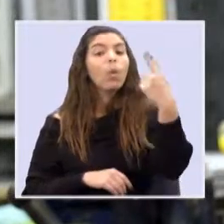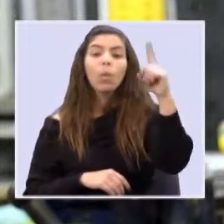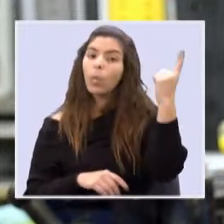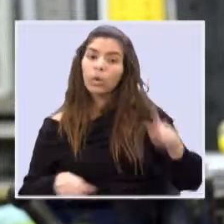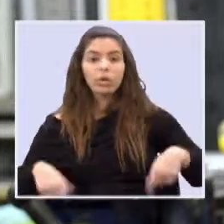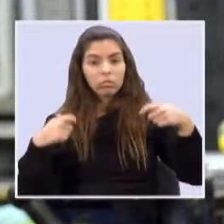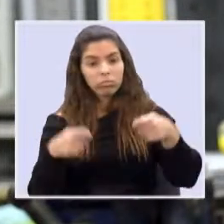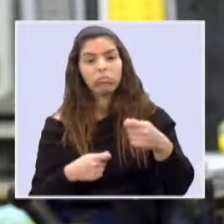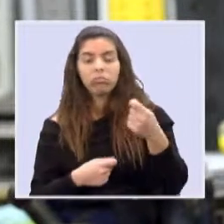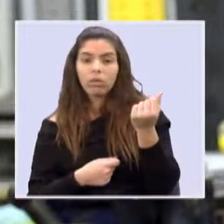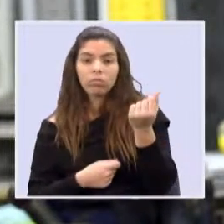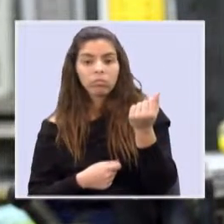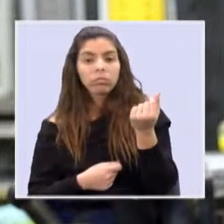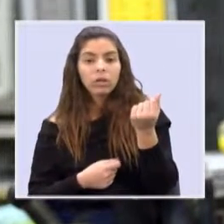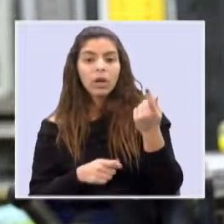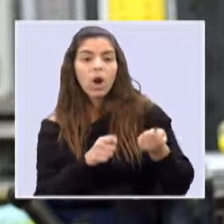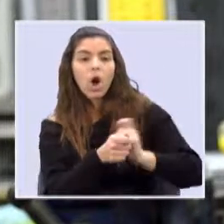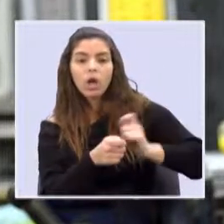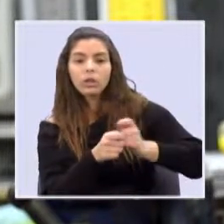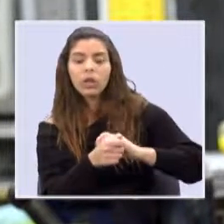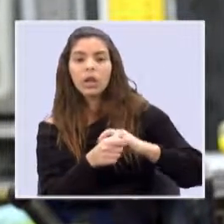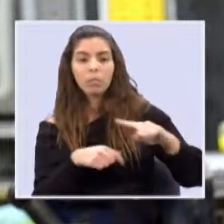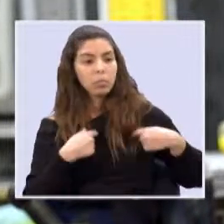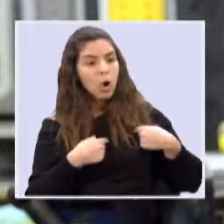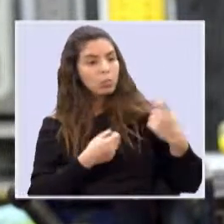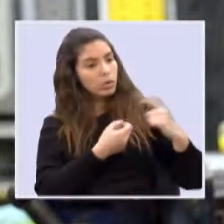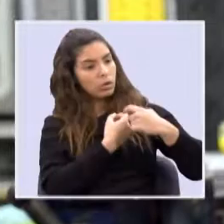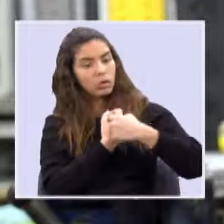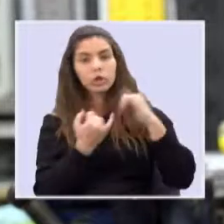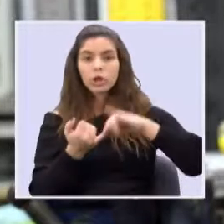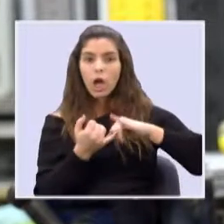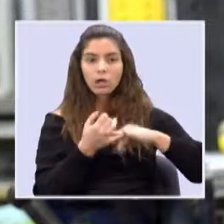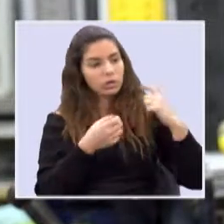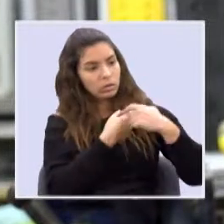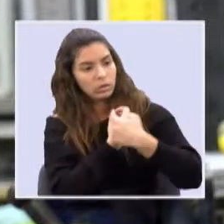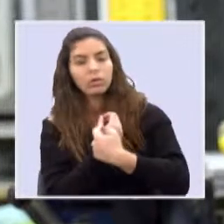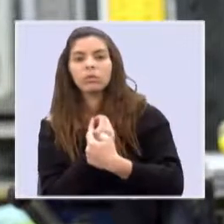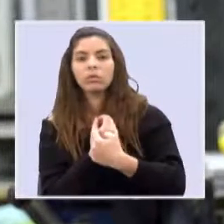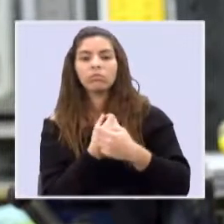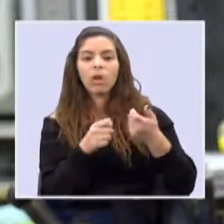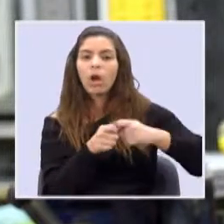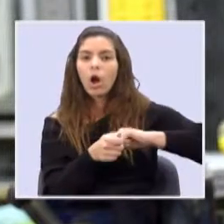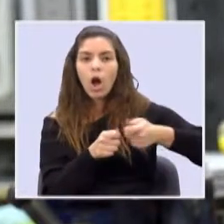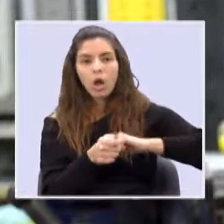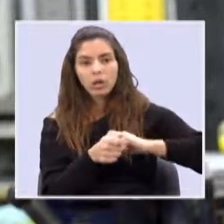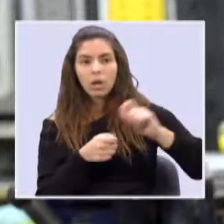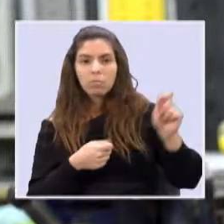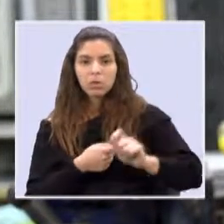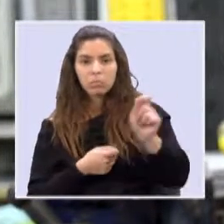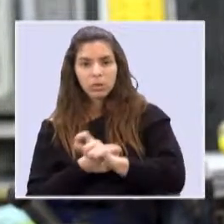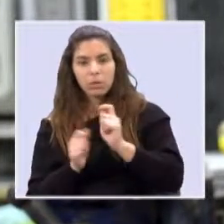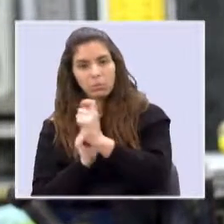de financiamento é as cotas mensais que os membros pagam para fazer parte do AltLab, uma cota